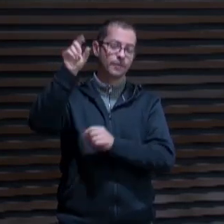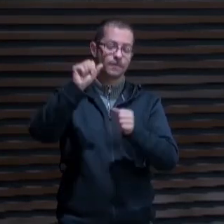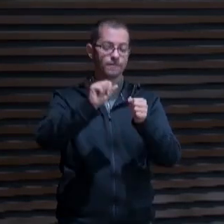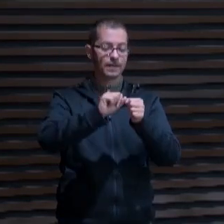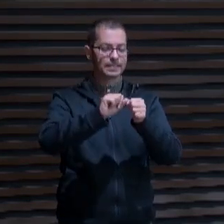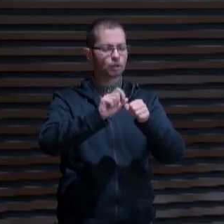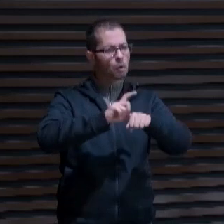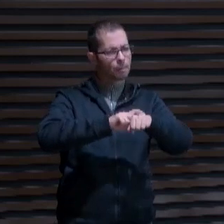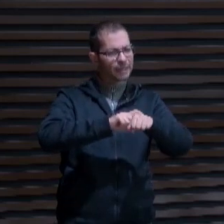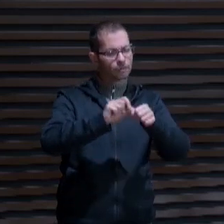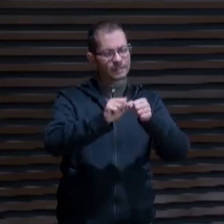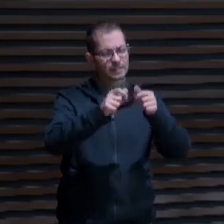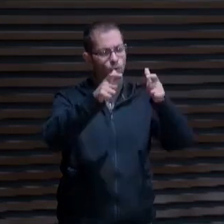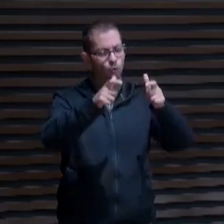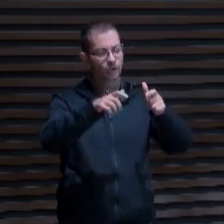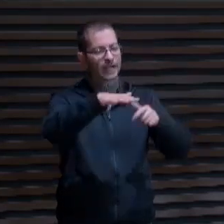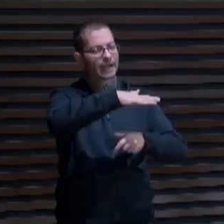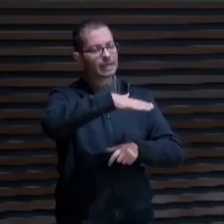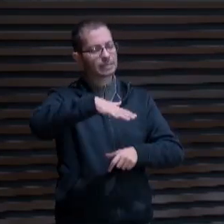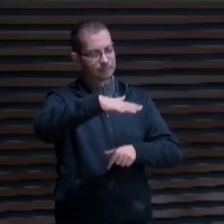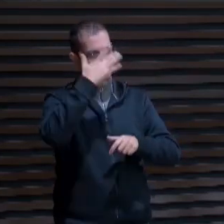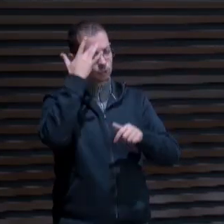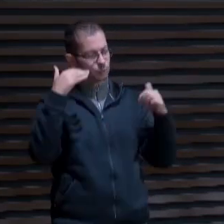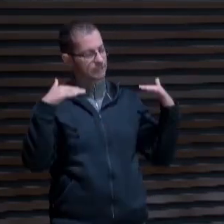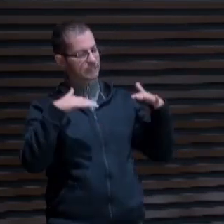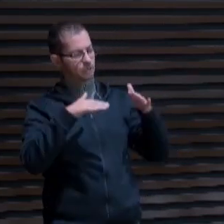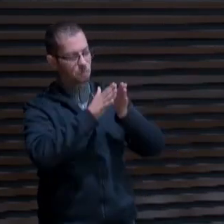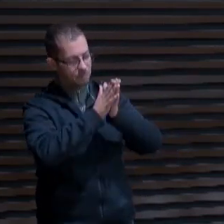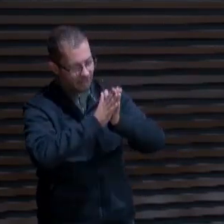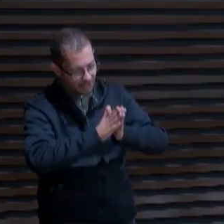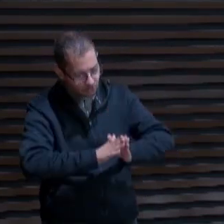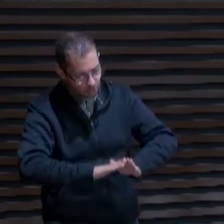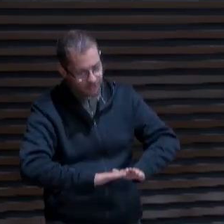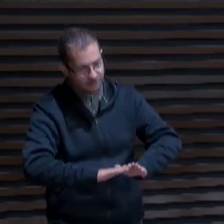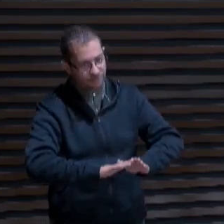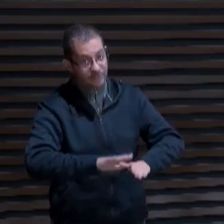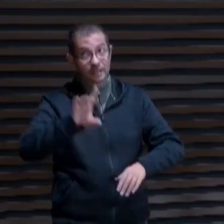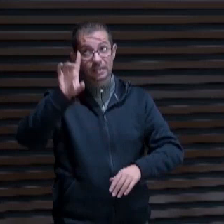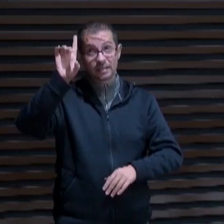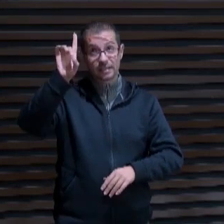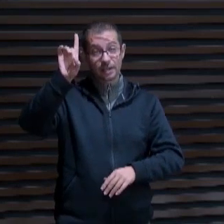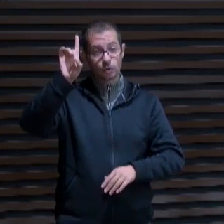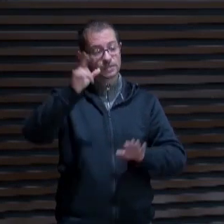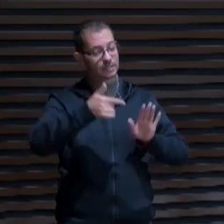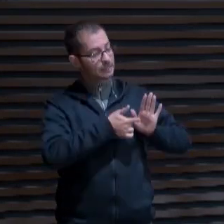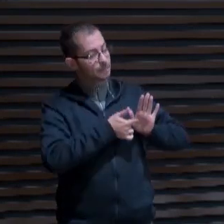lugar de adoração, onde Ele se manifestava ao seu